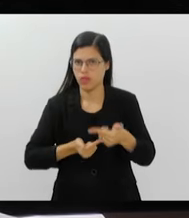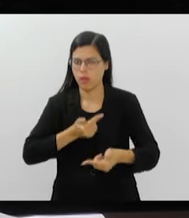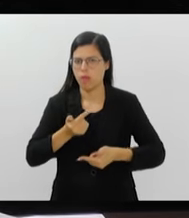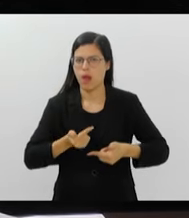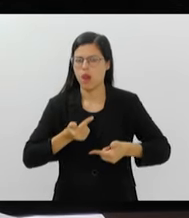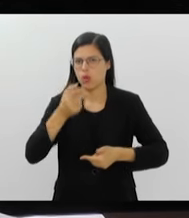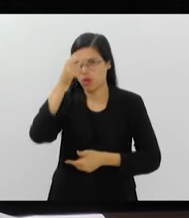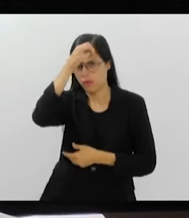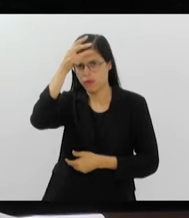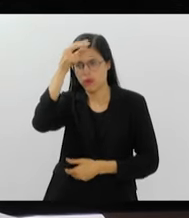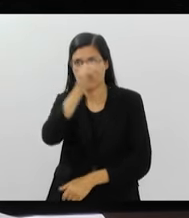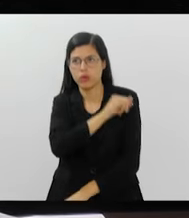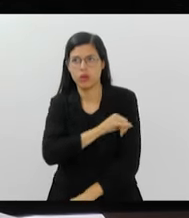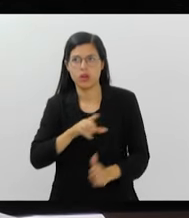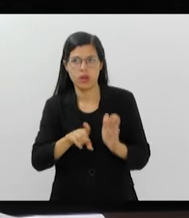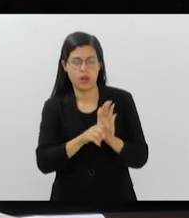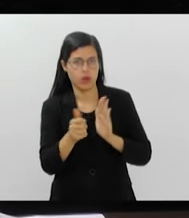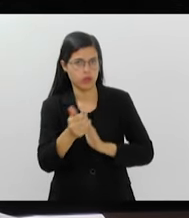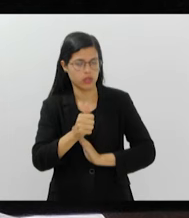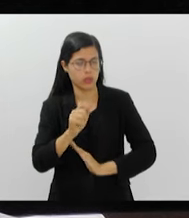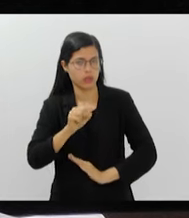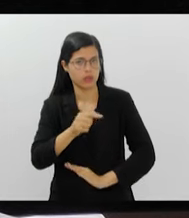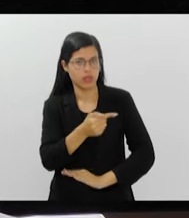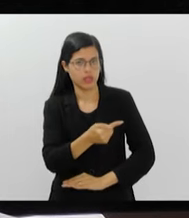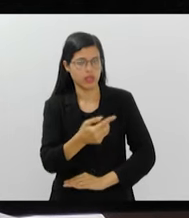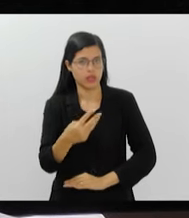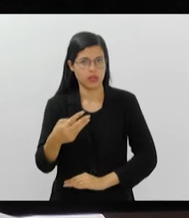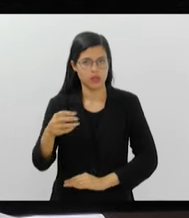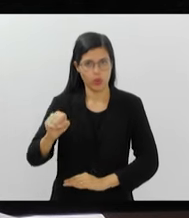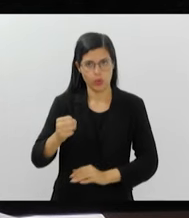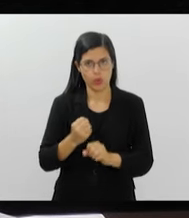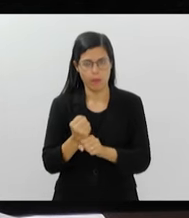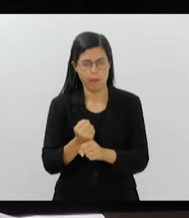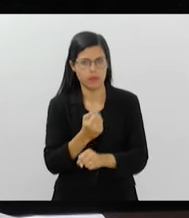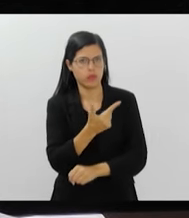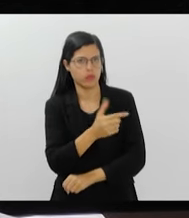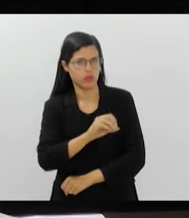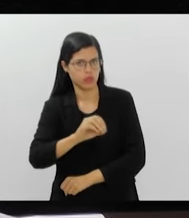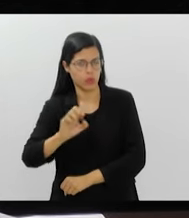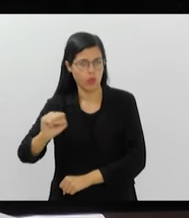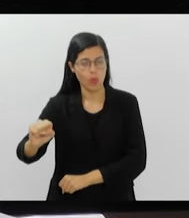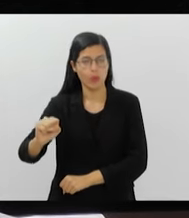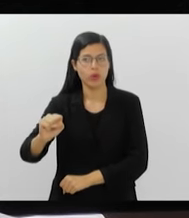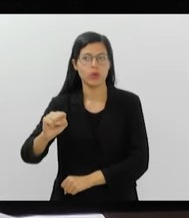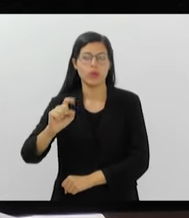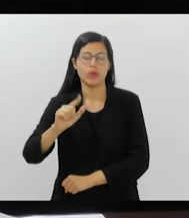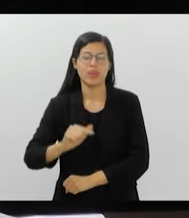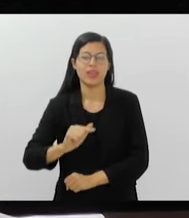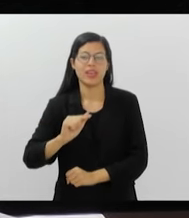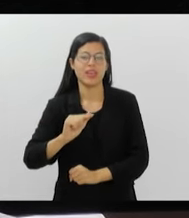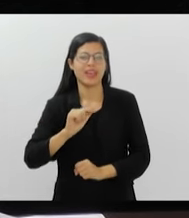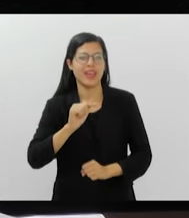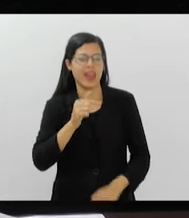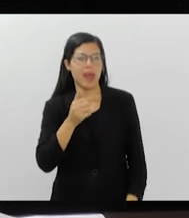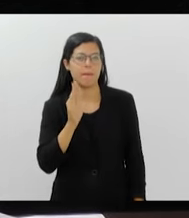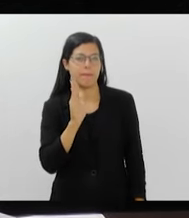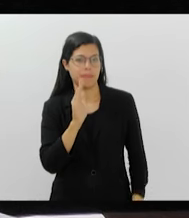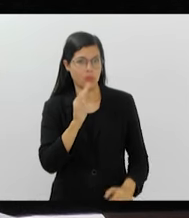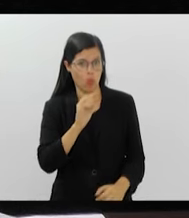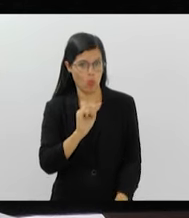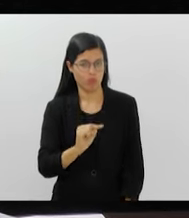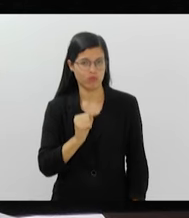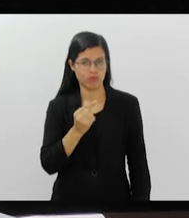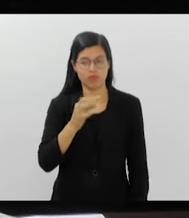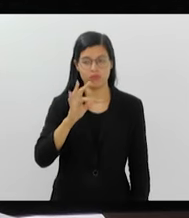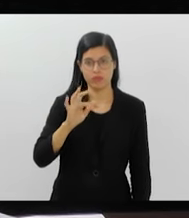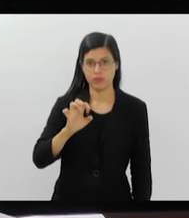profissionais, existe a Lei 11.738, de 2008, que trata de um terço de planejamento. E a lei de um terço de planejamento,